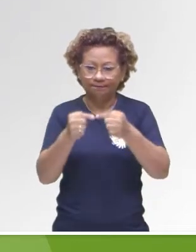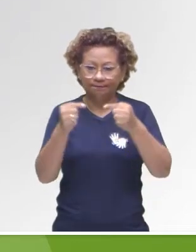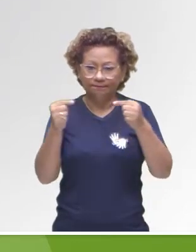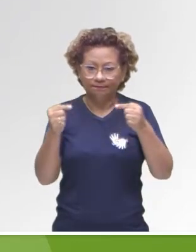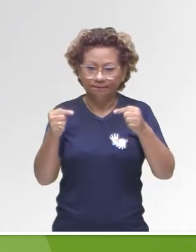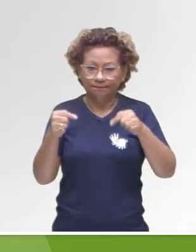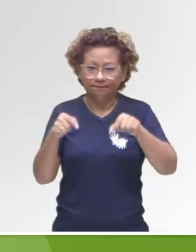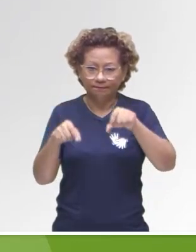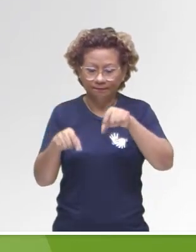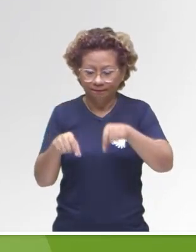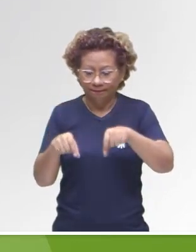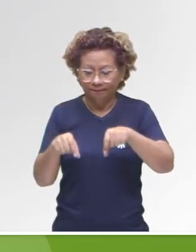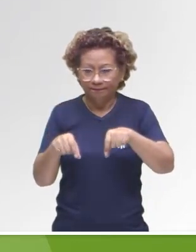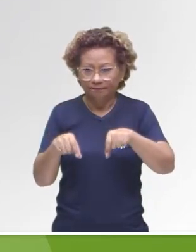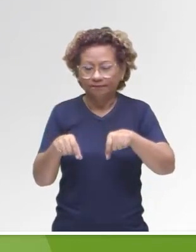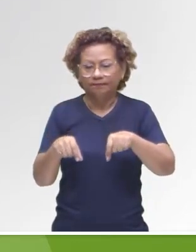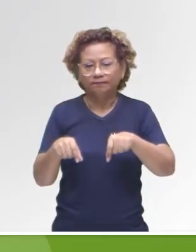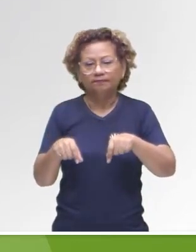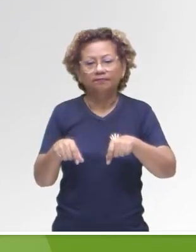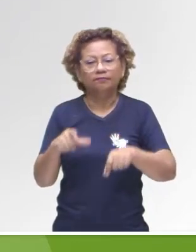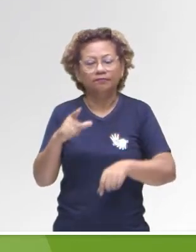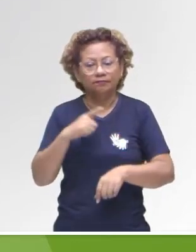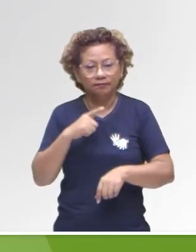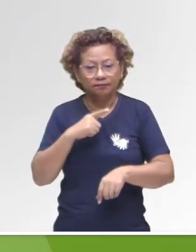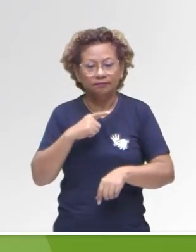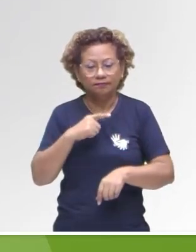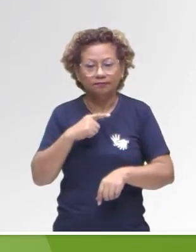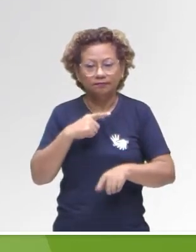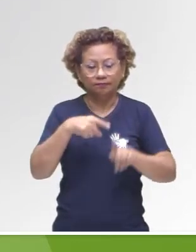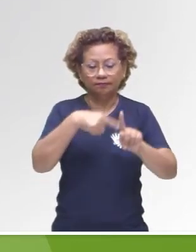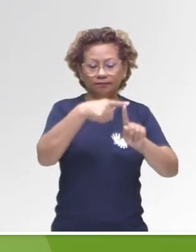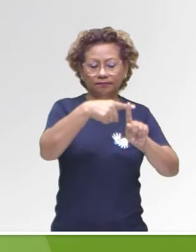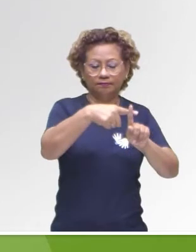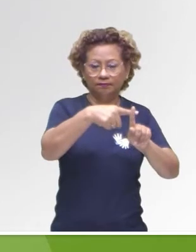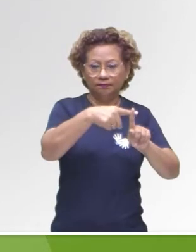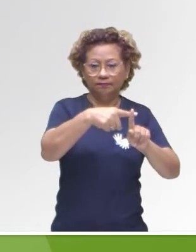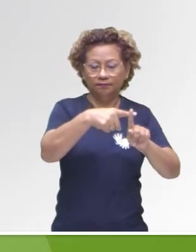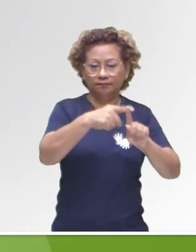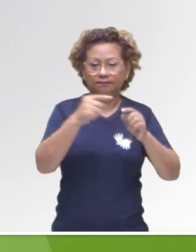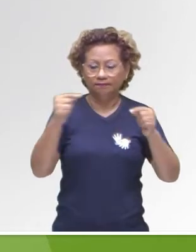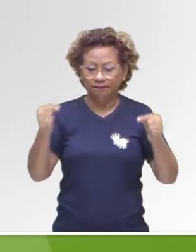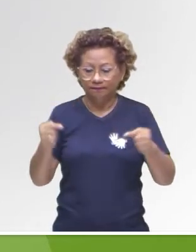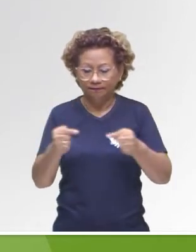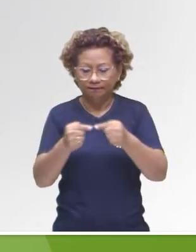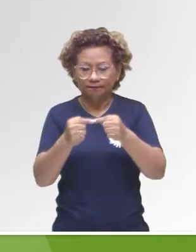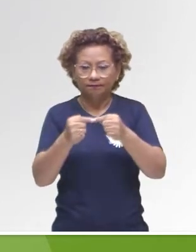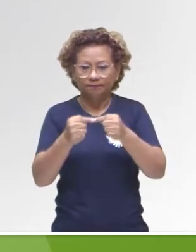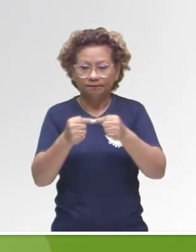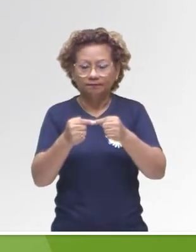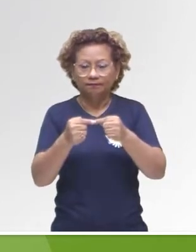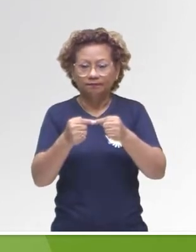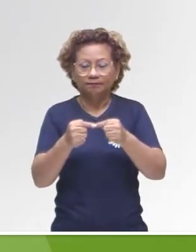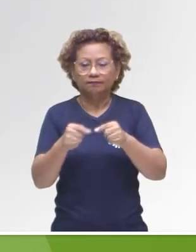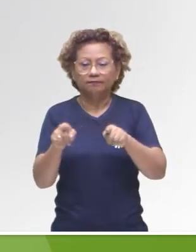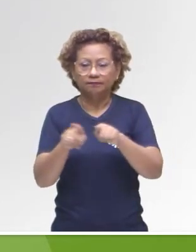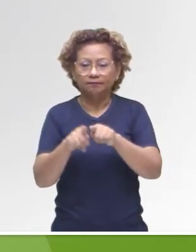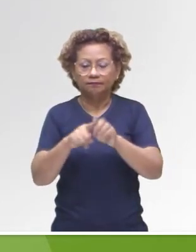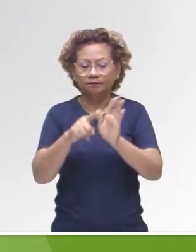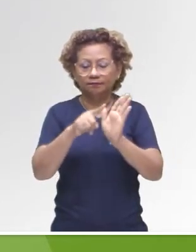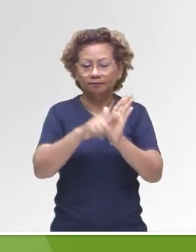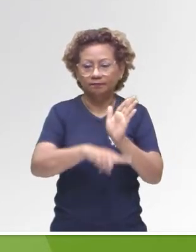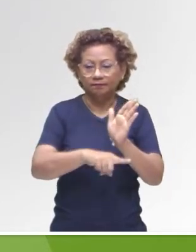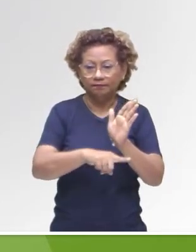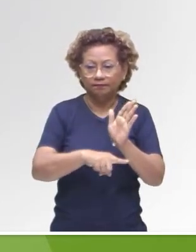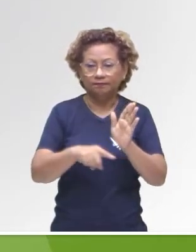nesta aula, possuem seu polo positivo ligado ao polo negativo do próximo capacitor. E